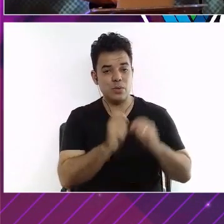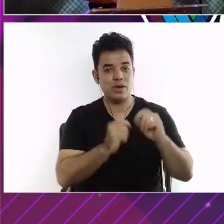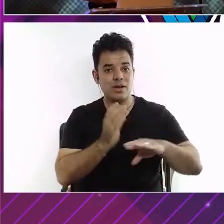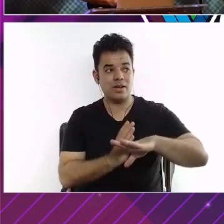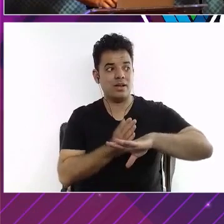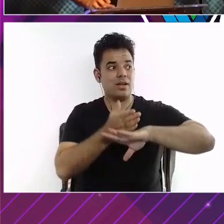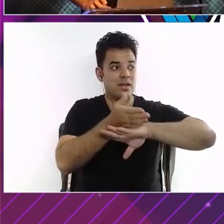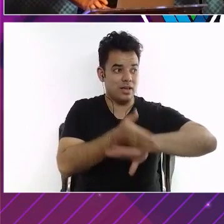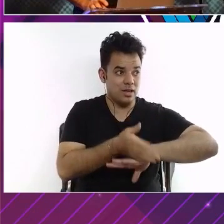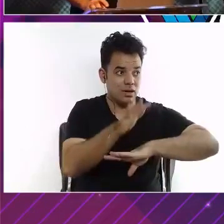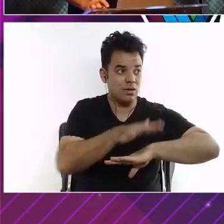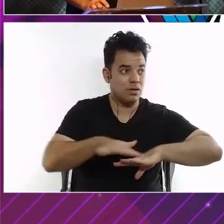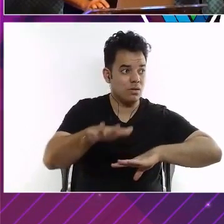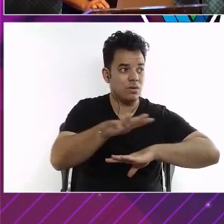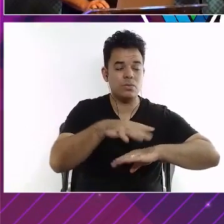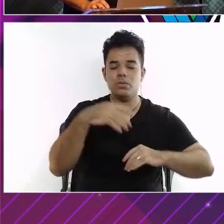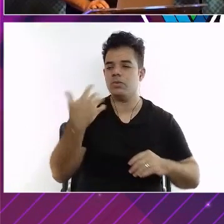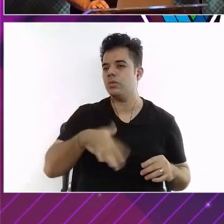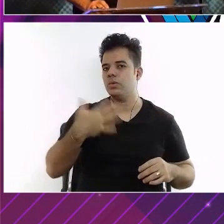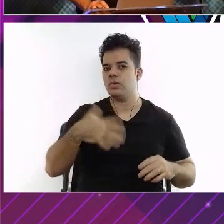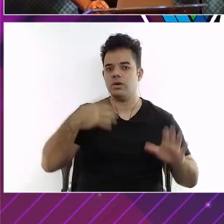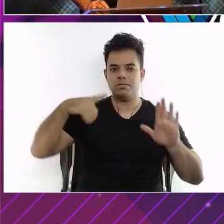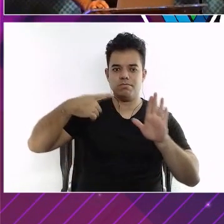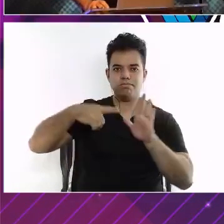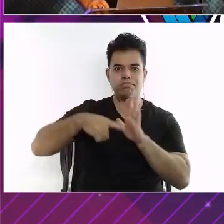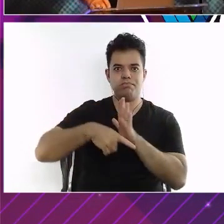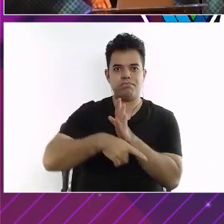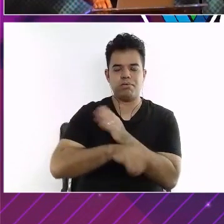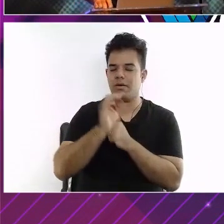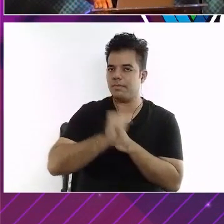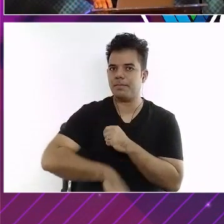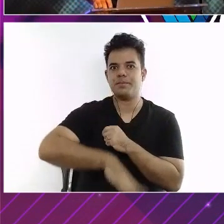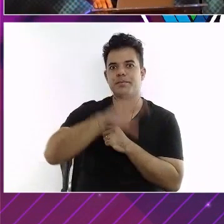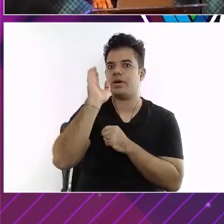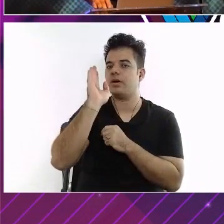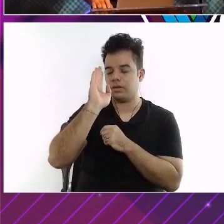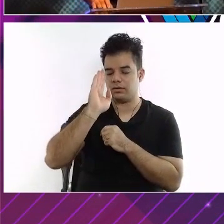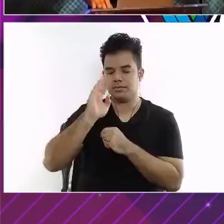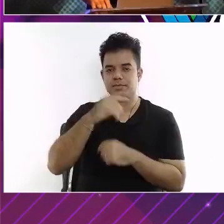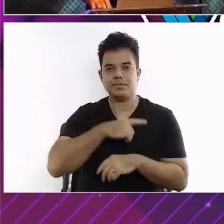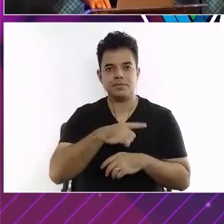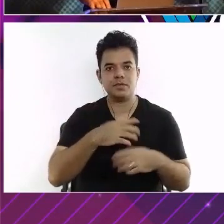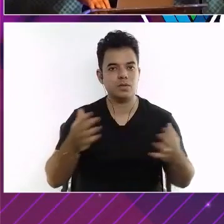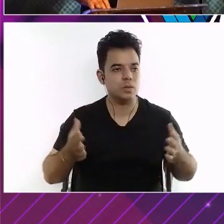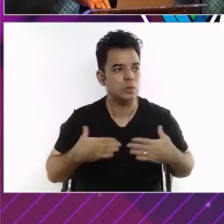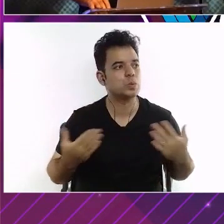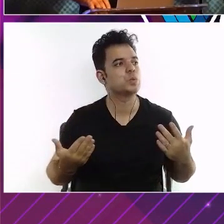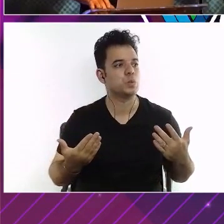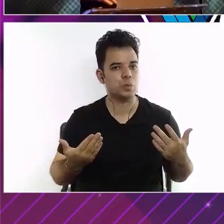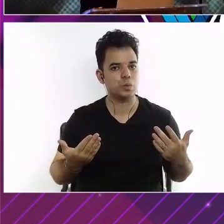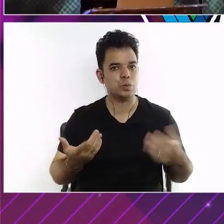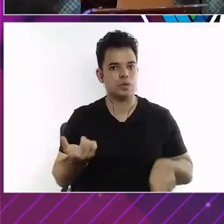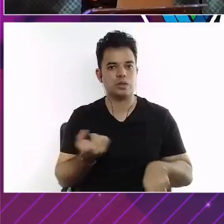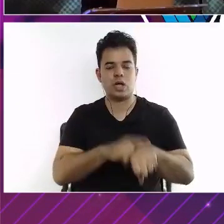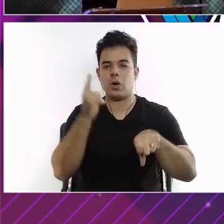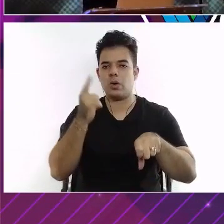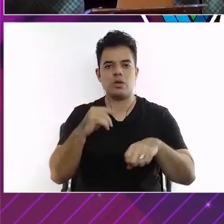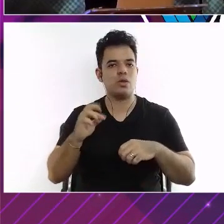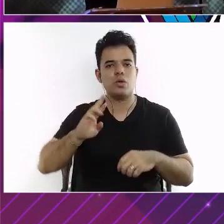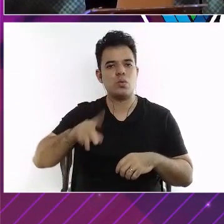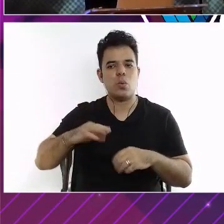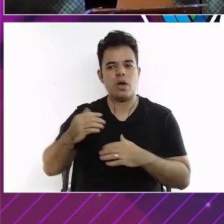cenário muito mais complexo do que a gente costumava ter até agora, e é de repente mesmo, quer dizer, não é um processo de uma